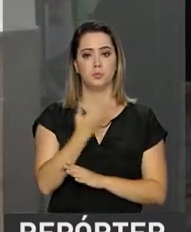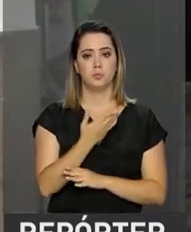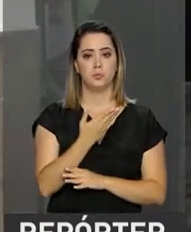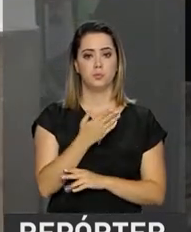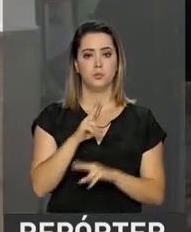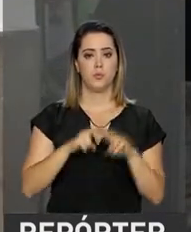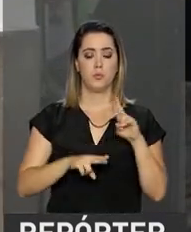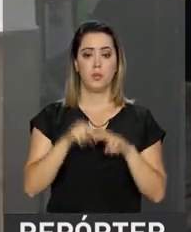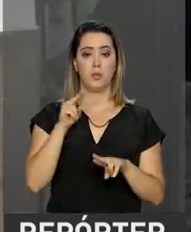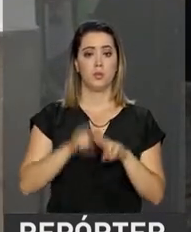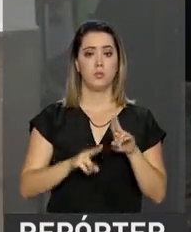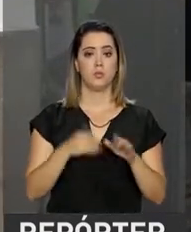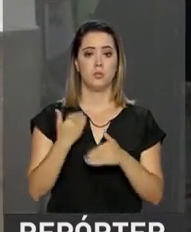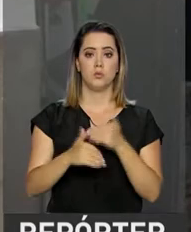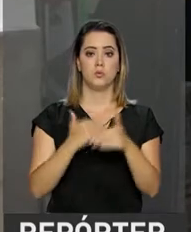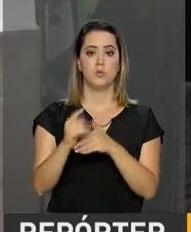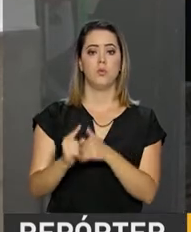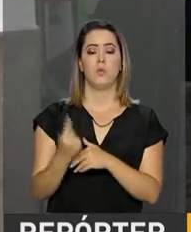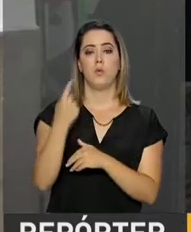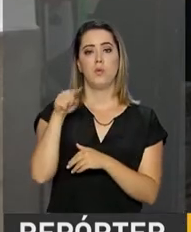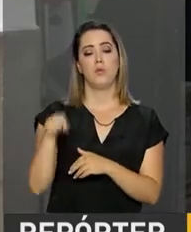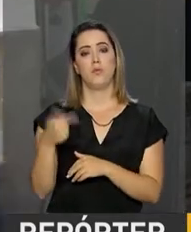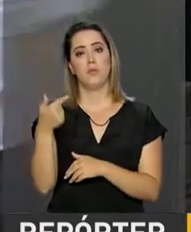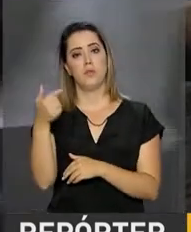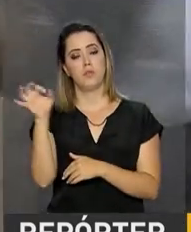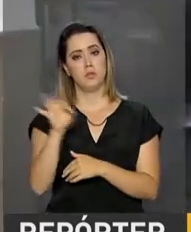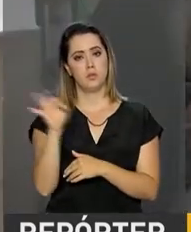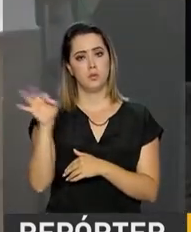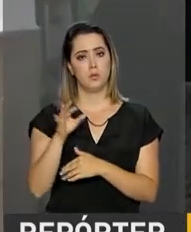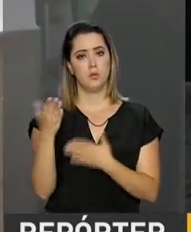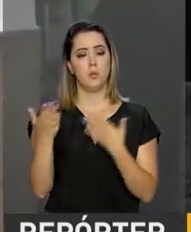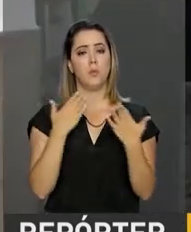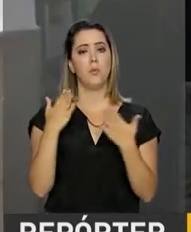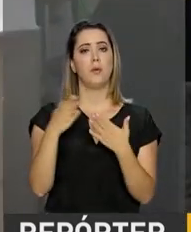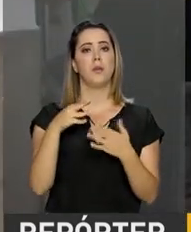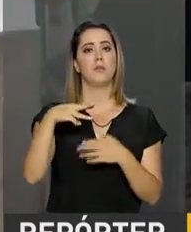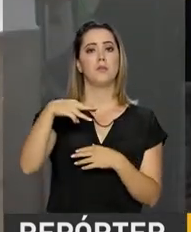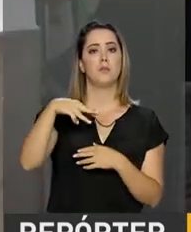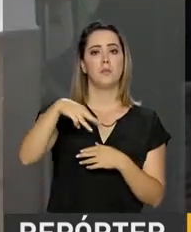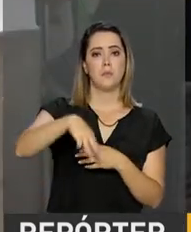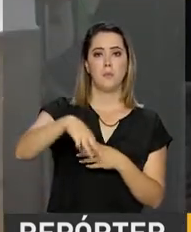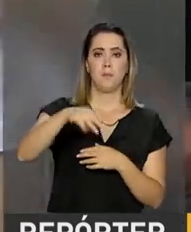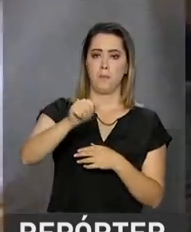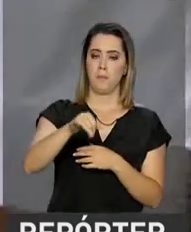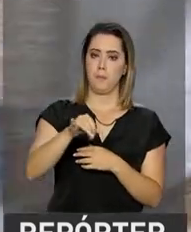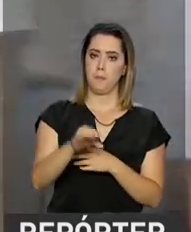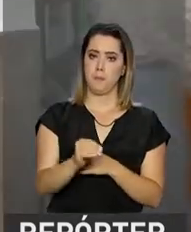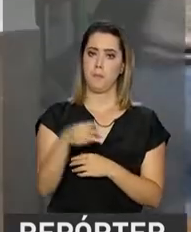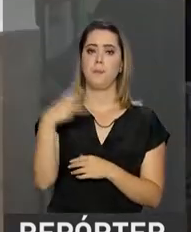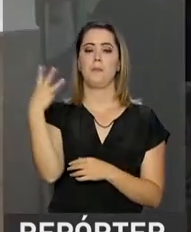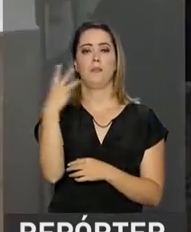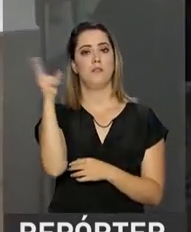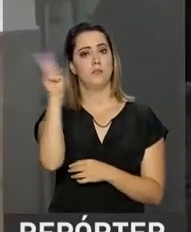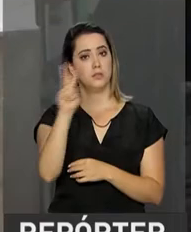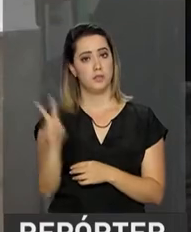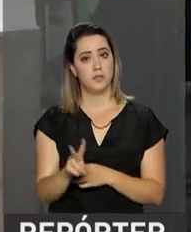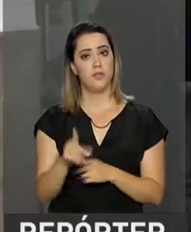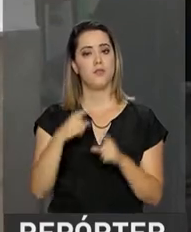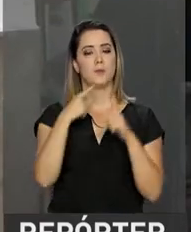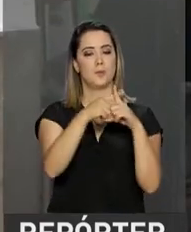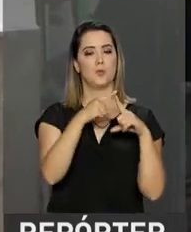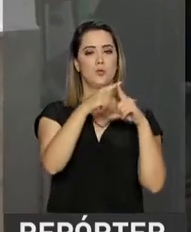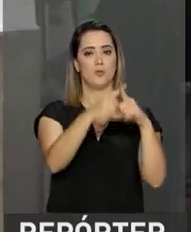as vendas no varejo avançaram 1,2% em relação a maio. É o terceiro resultado positivo seguido,